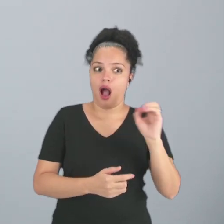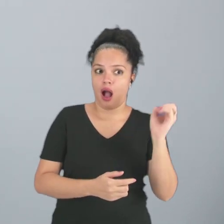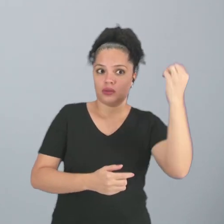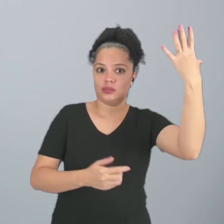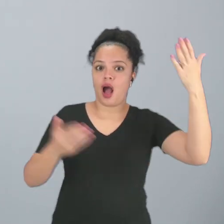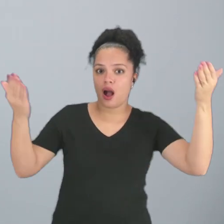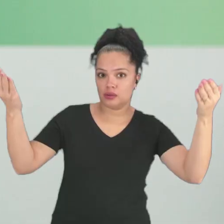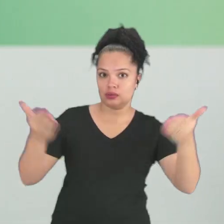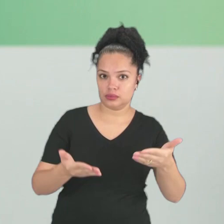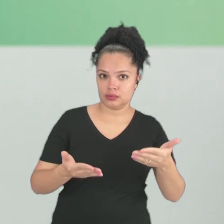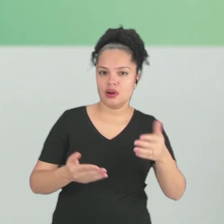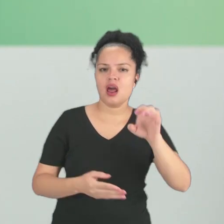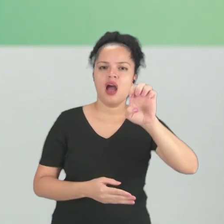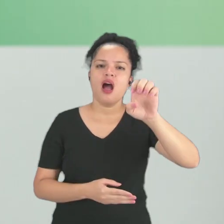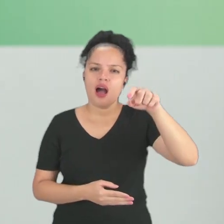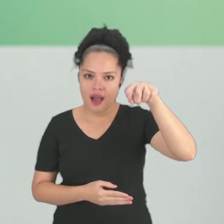Então,